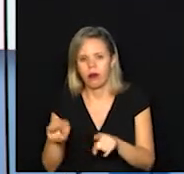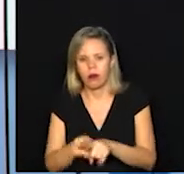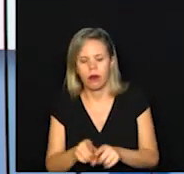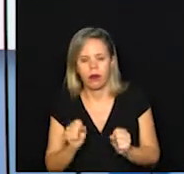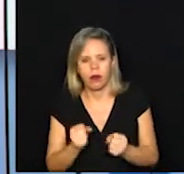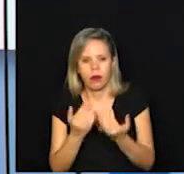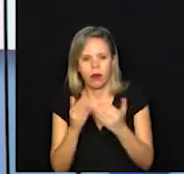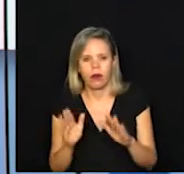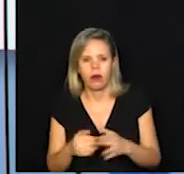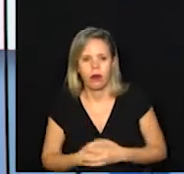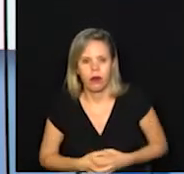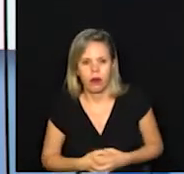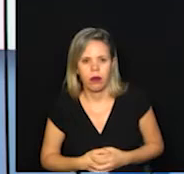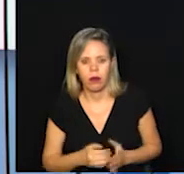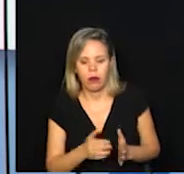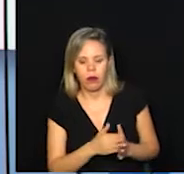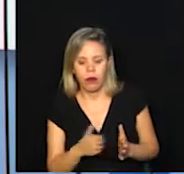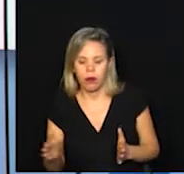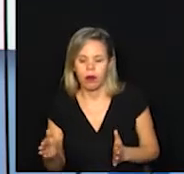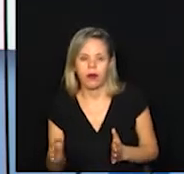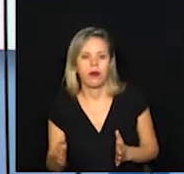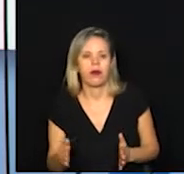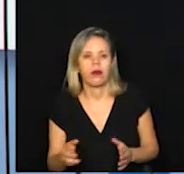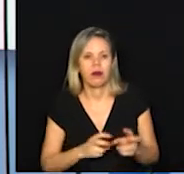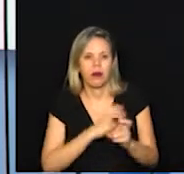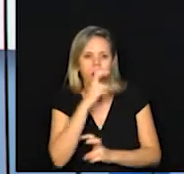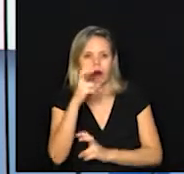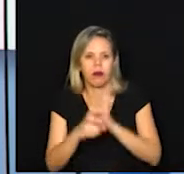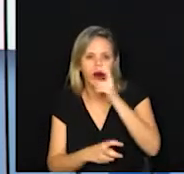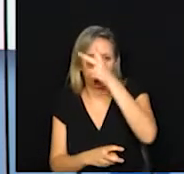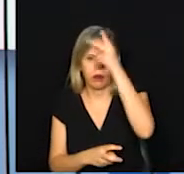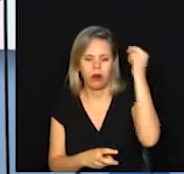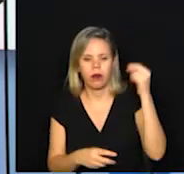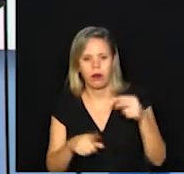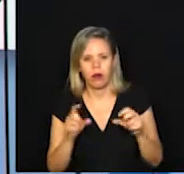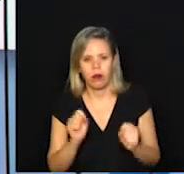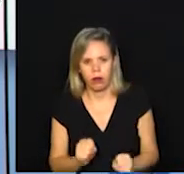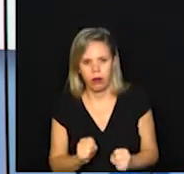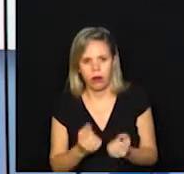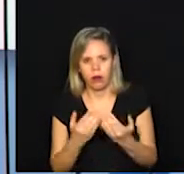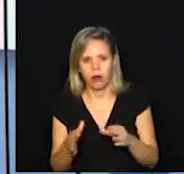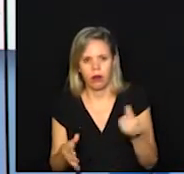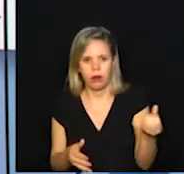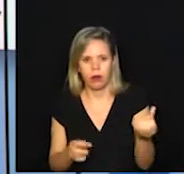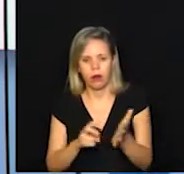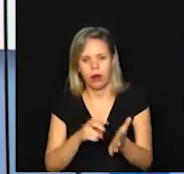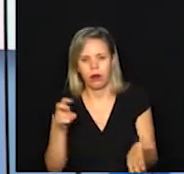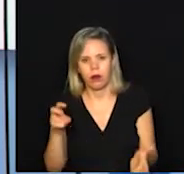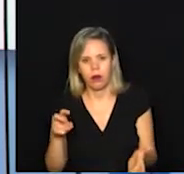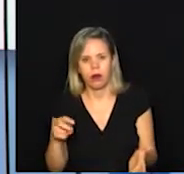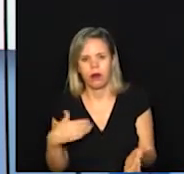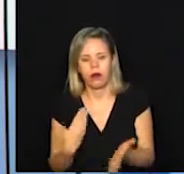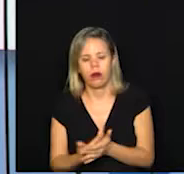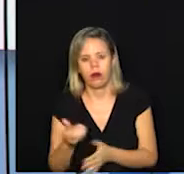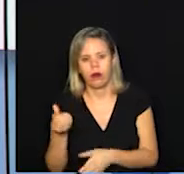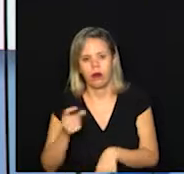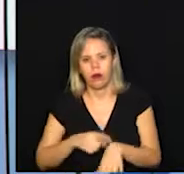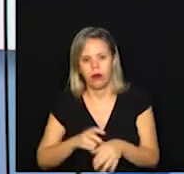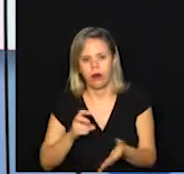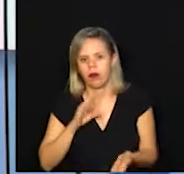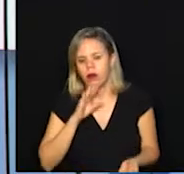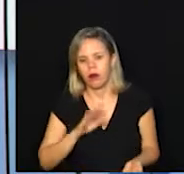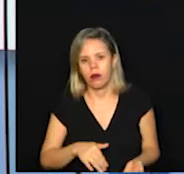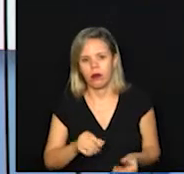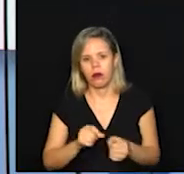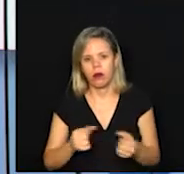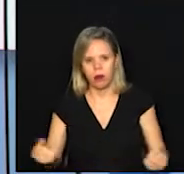poderão abrir neste período. Os parques públicos que vão poder abrir das 6h até as 18h, você que